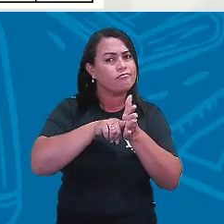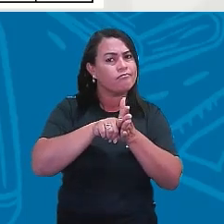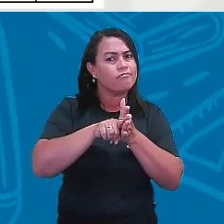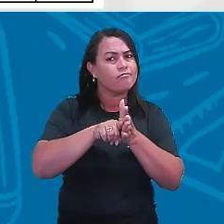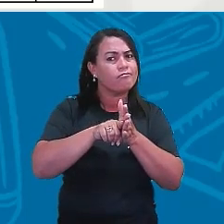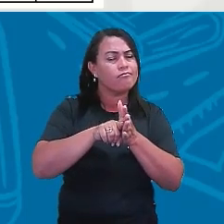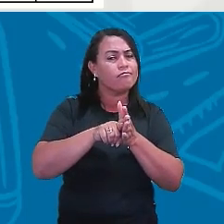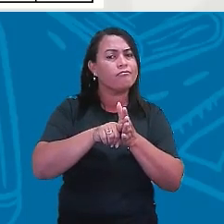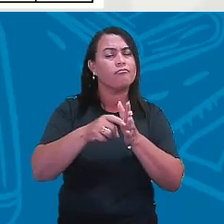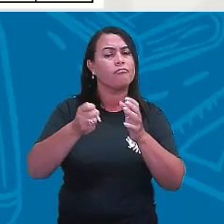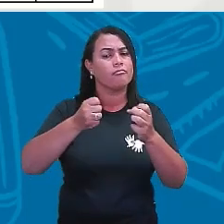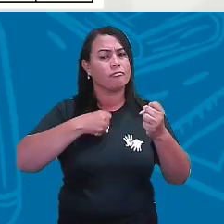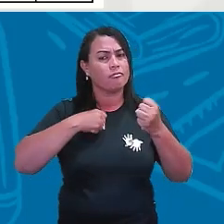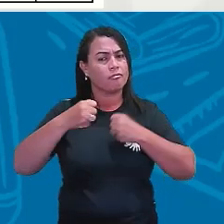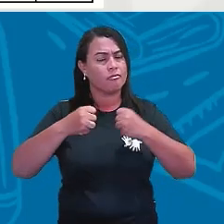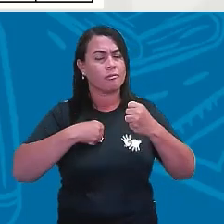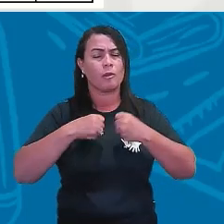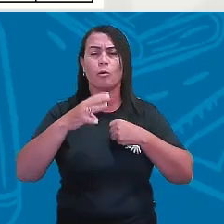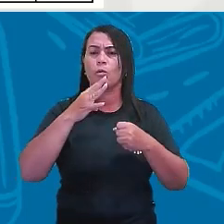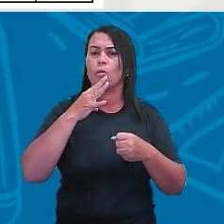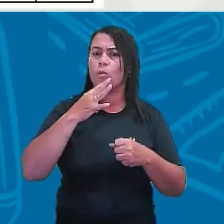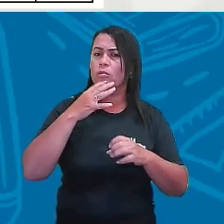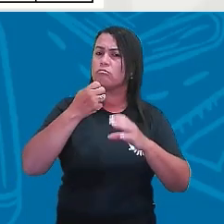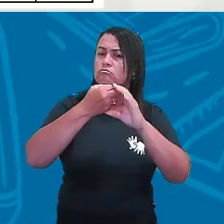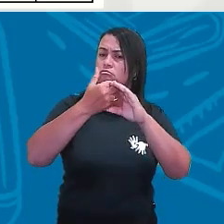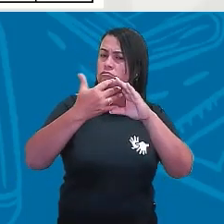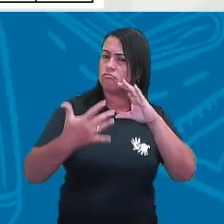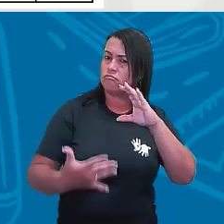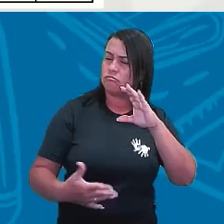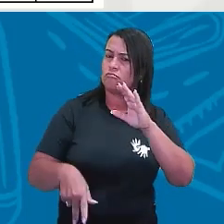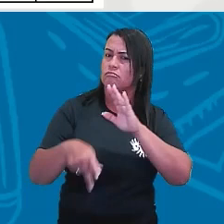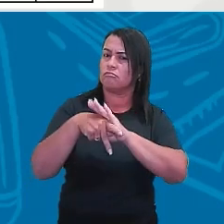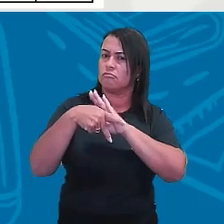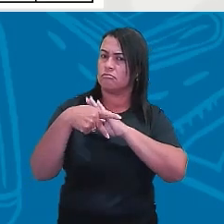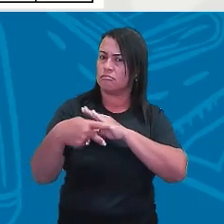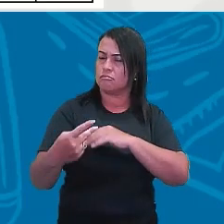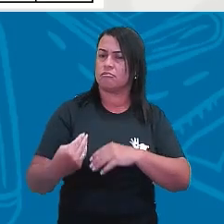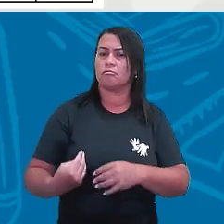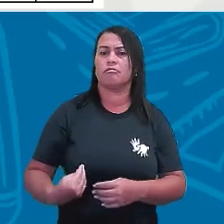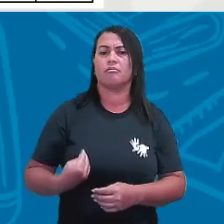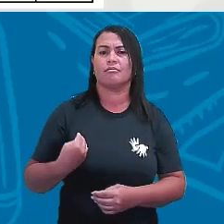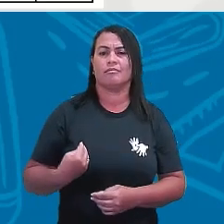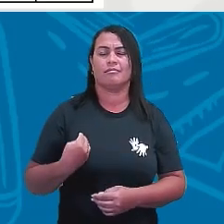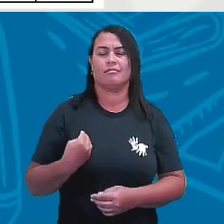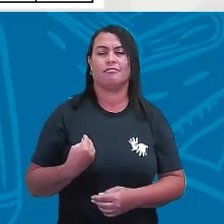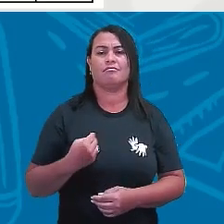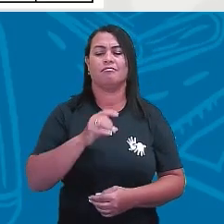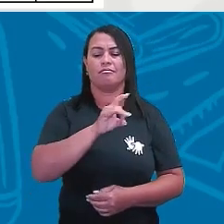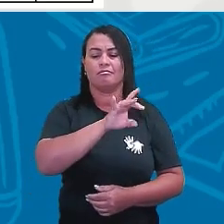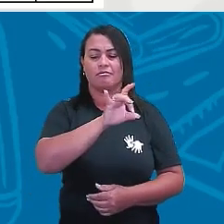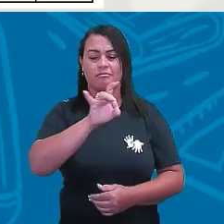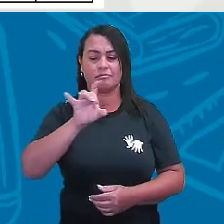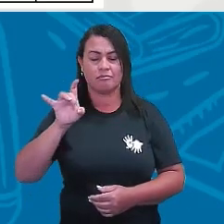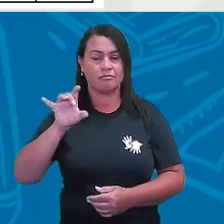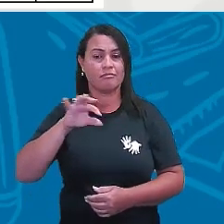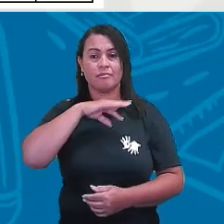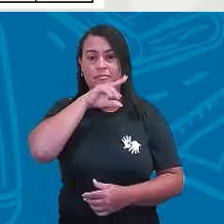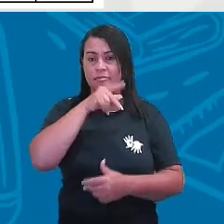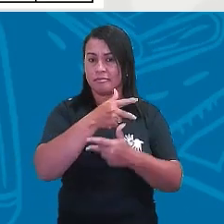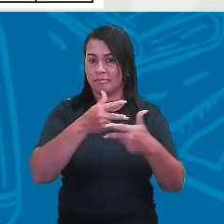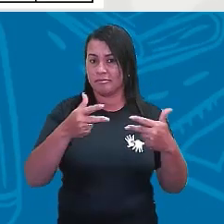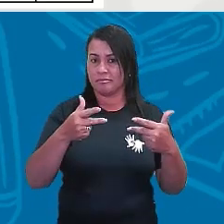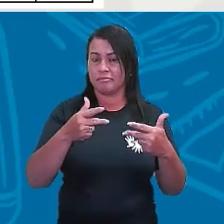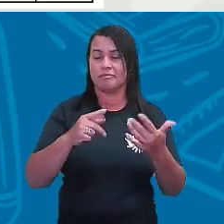esse animal. E aí você fica conhecendo um pouco mais da vida desses animais, tá certo? Mas vamos